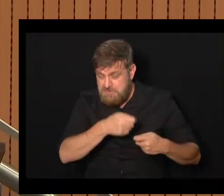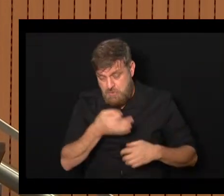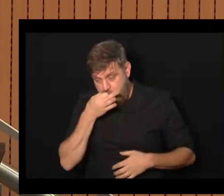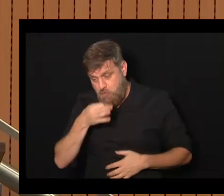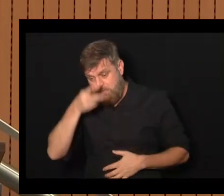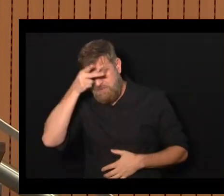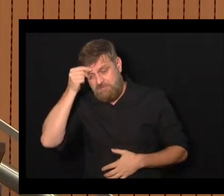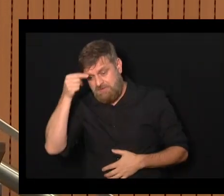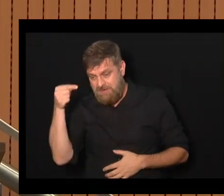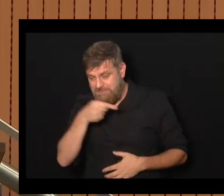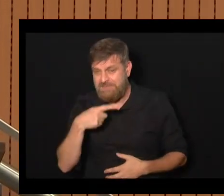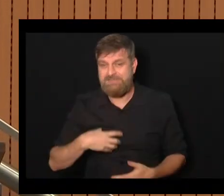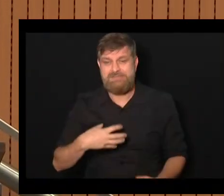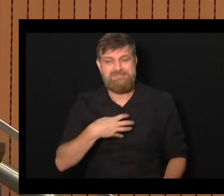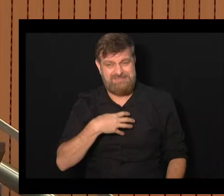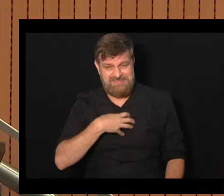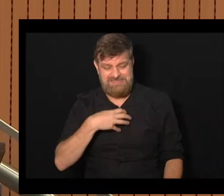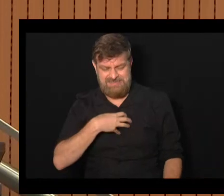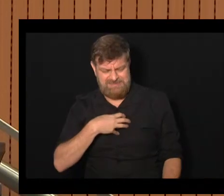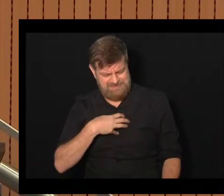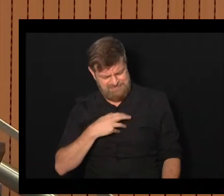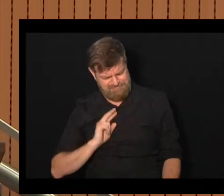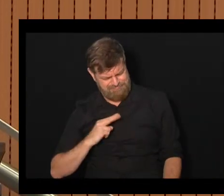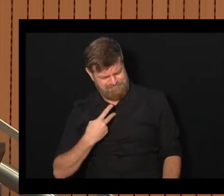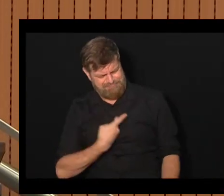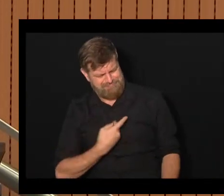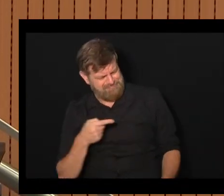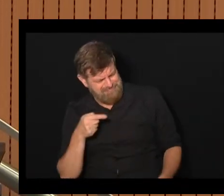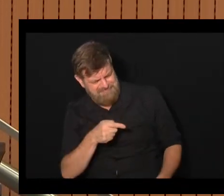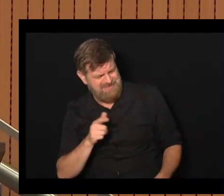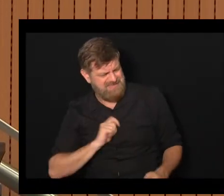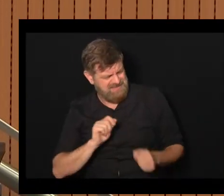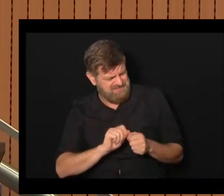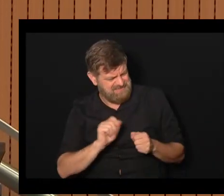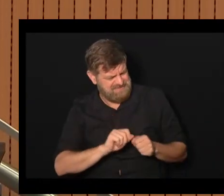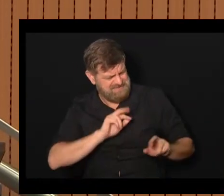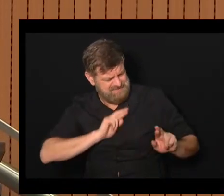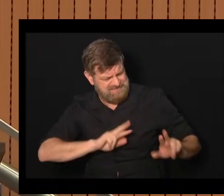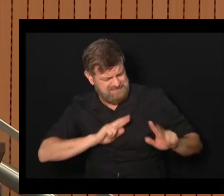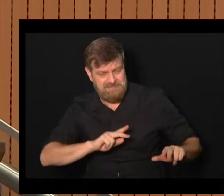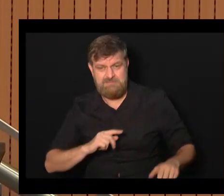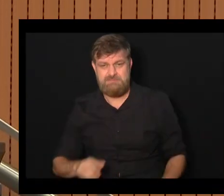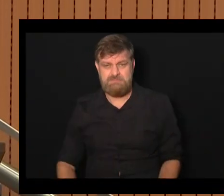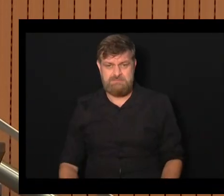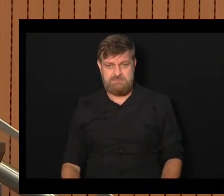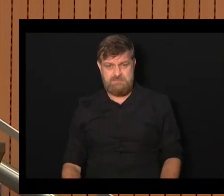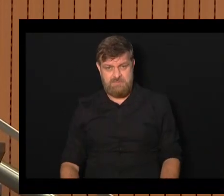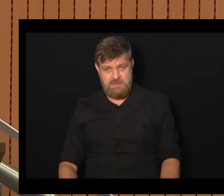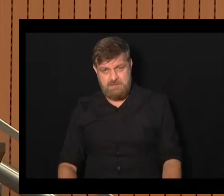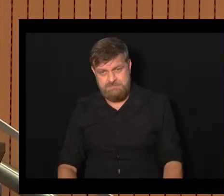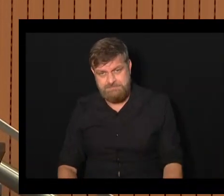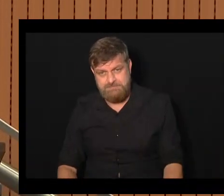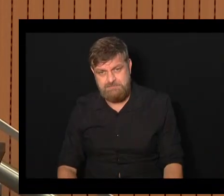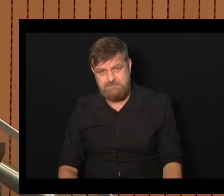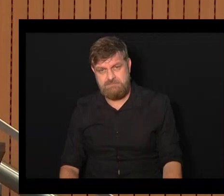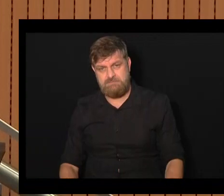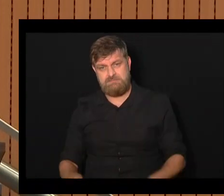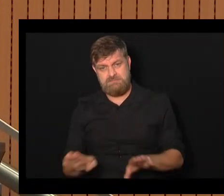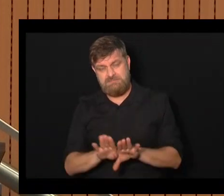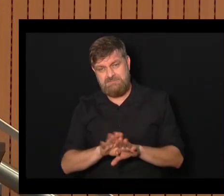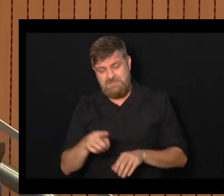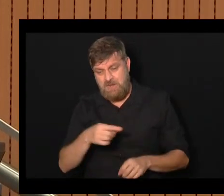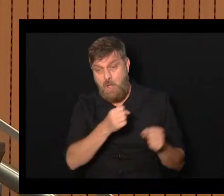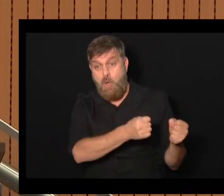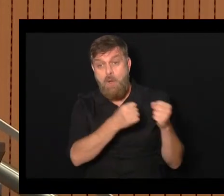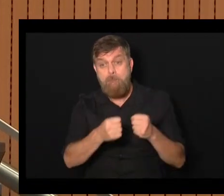problemas sérios de personalidade, do jeito de fazer as coisas. Esse tipo de coisa não me agrada, palavras do prefeito. E falo que o poder ele